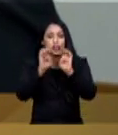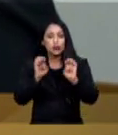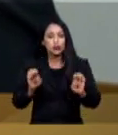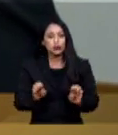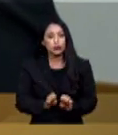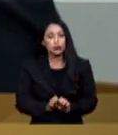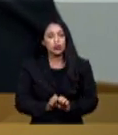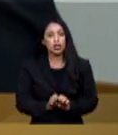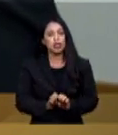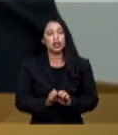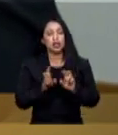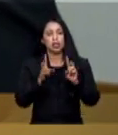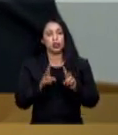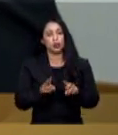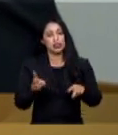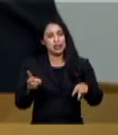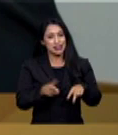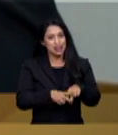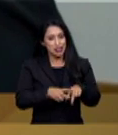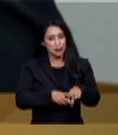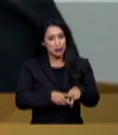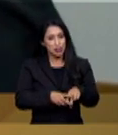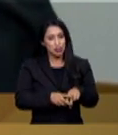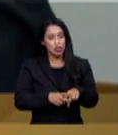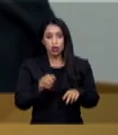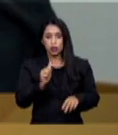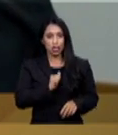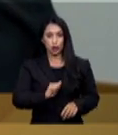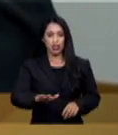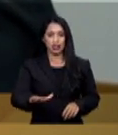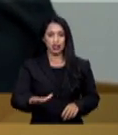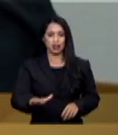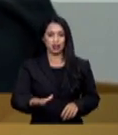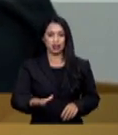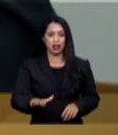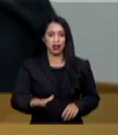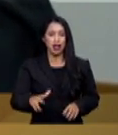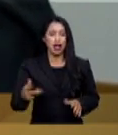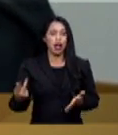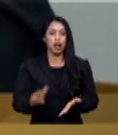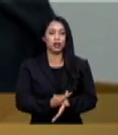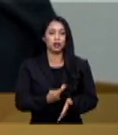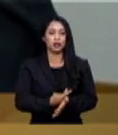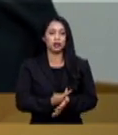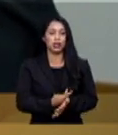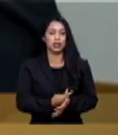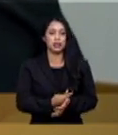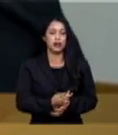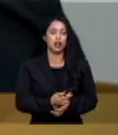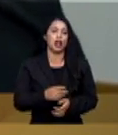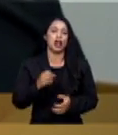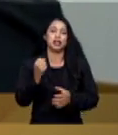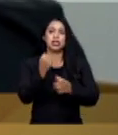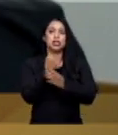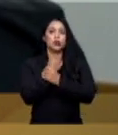sistema carcerário de adolescentes. Aqui vem o que se... O Simetria fala do agente penitenciário. Esse